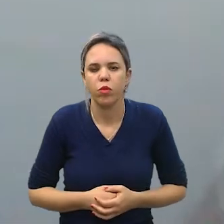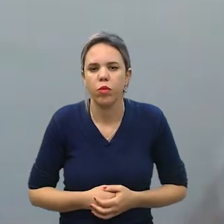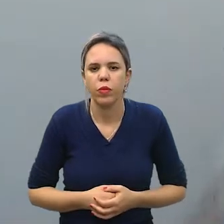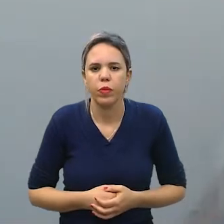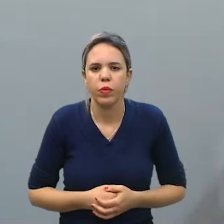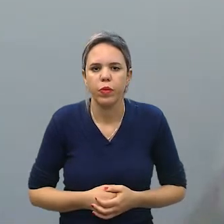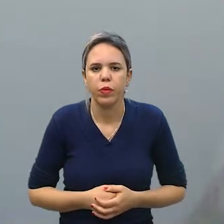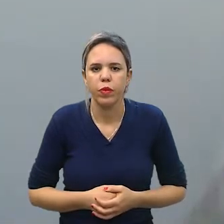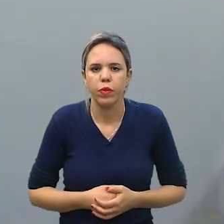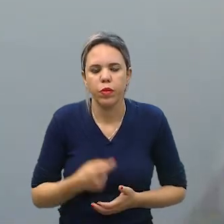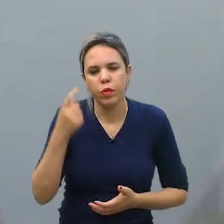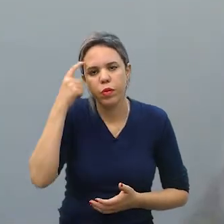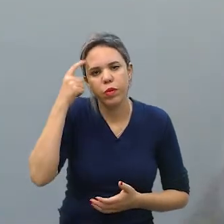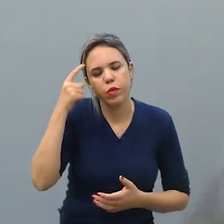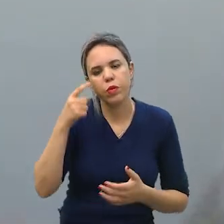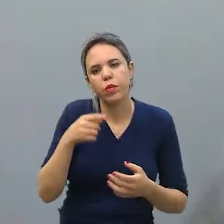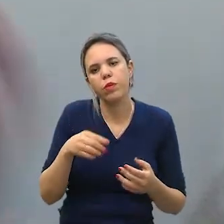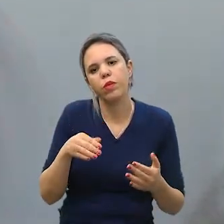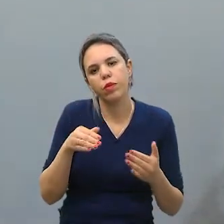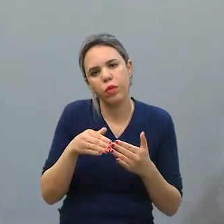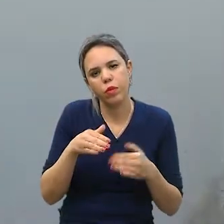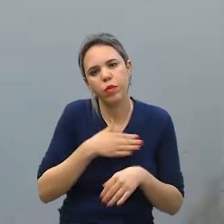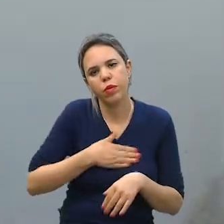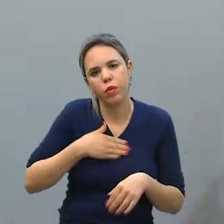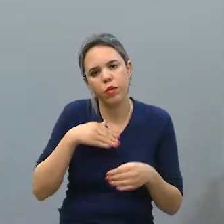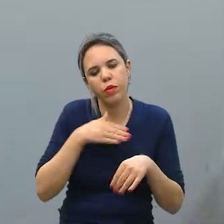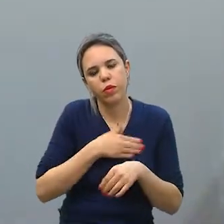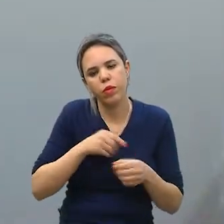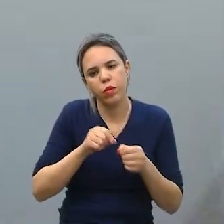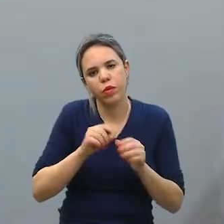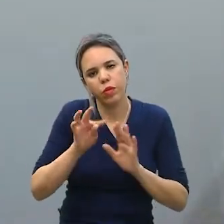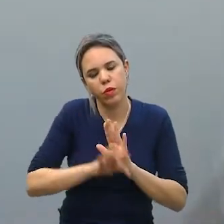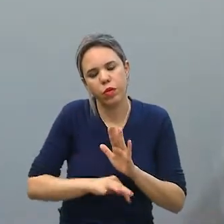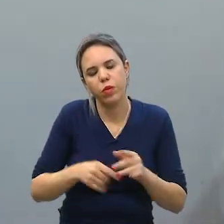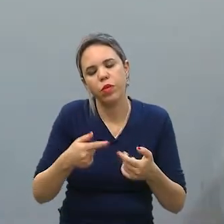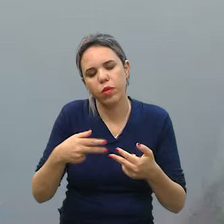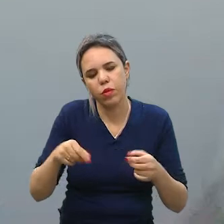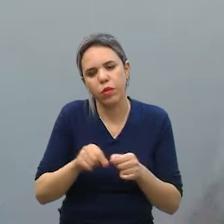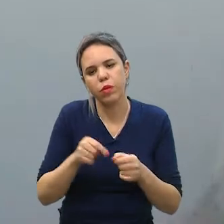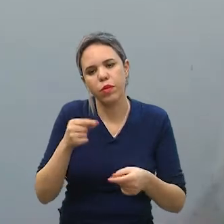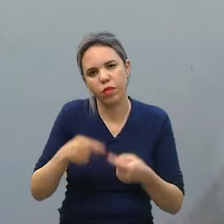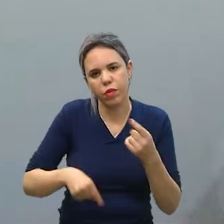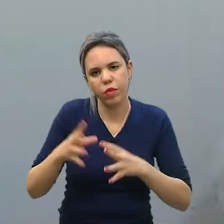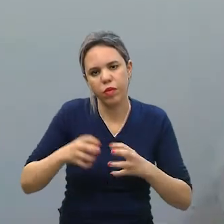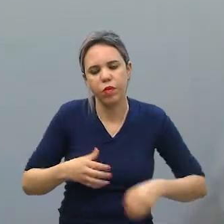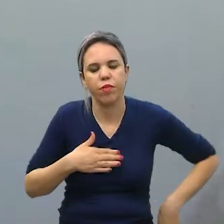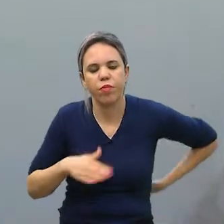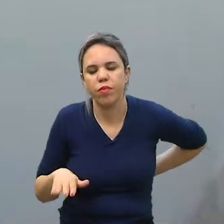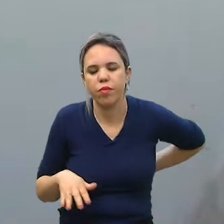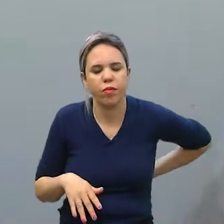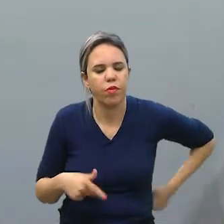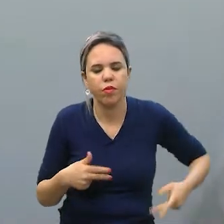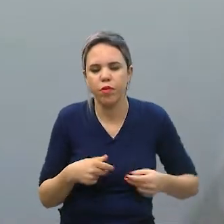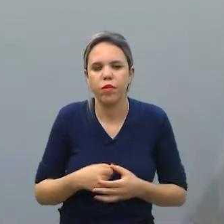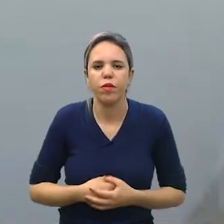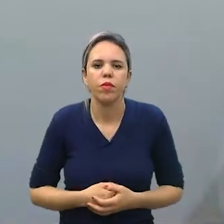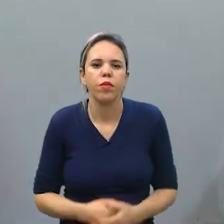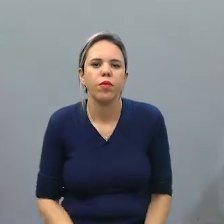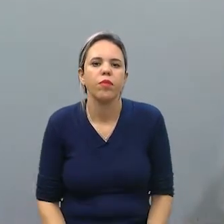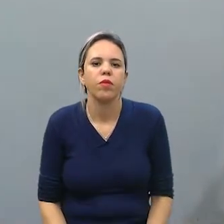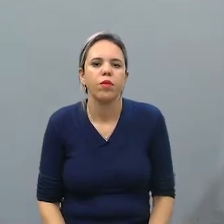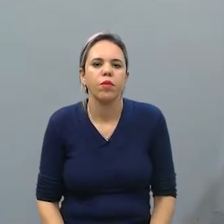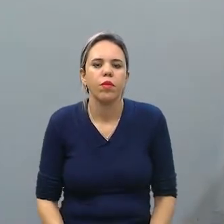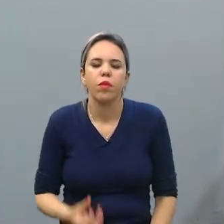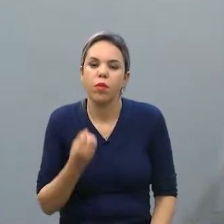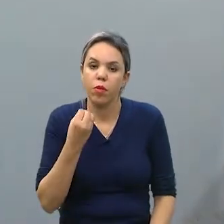Então, a gente tem que pensar que o afeto não é só aquilo que nos faz gostar de um texto, é aquilo que nos faz também não gostar de uma coisa ou de outra. E um